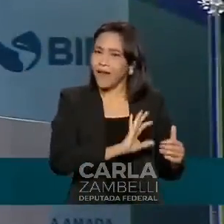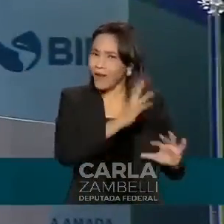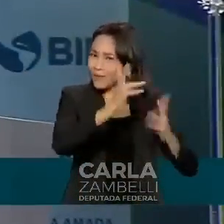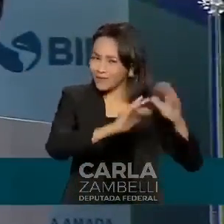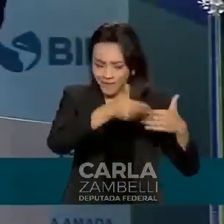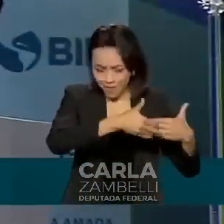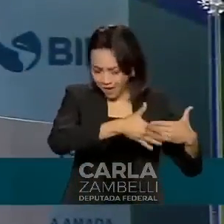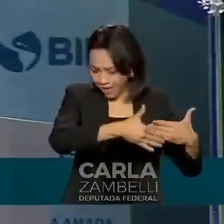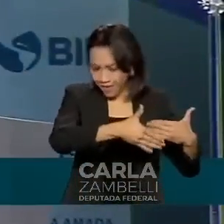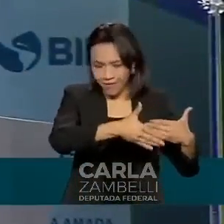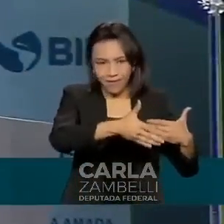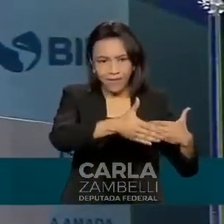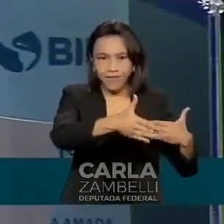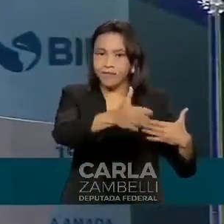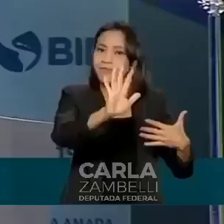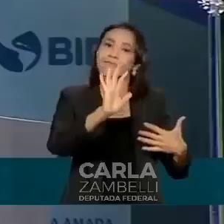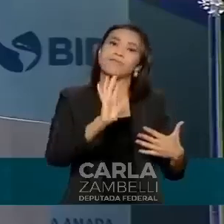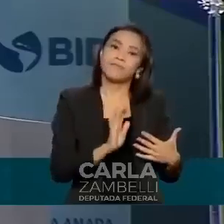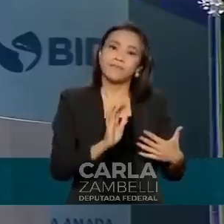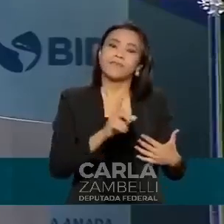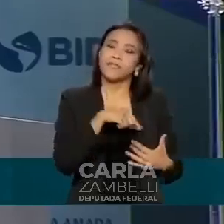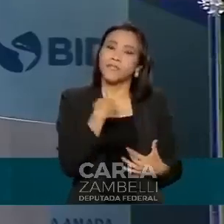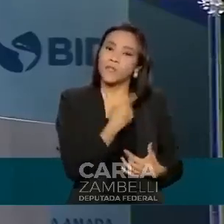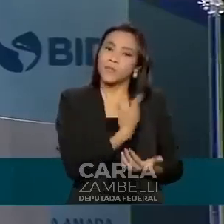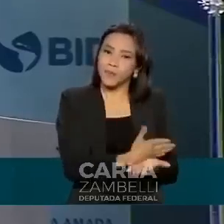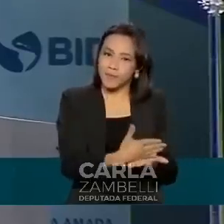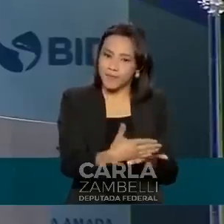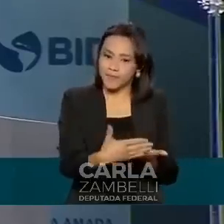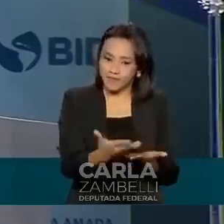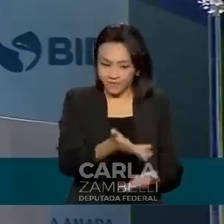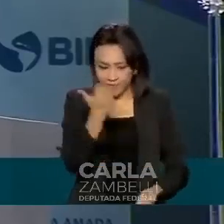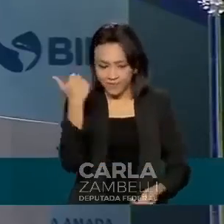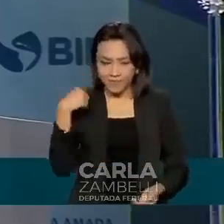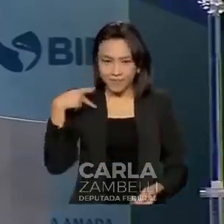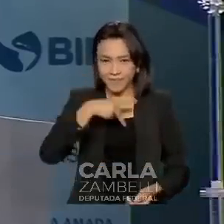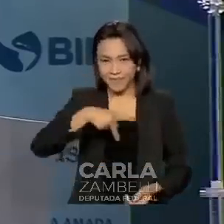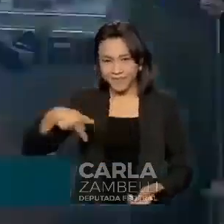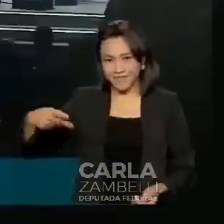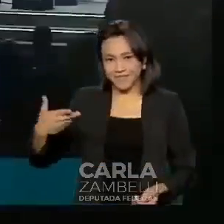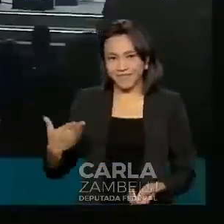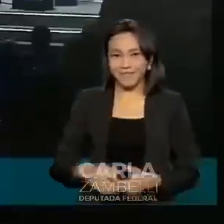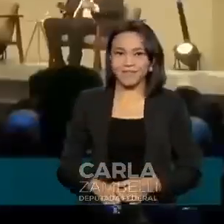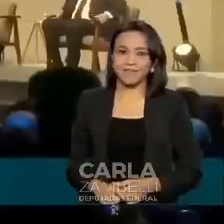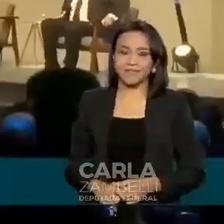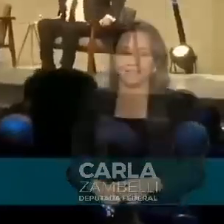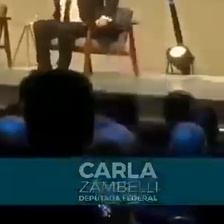tudo vai acontecer eles estão sincronizados descendo e nós estão começando a Decolar Então vamos lá presente e